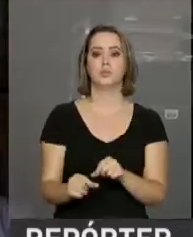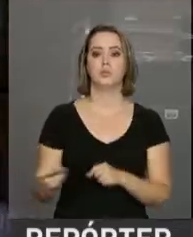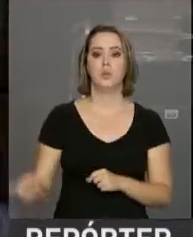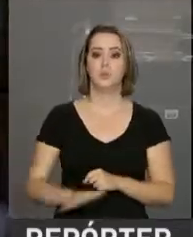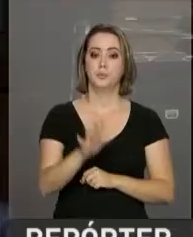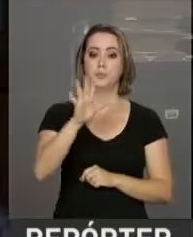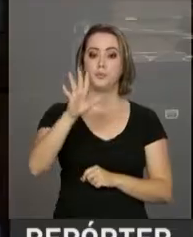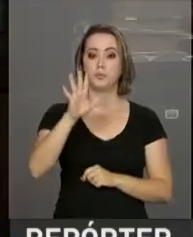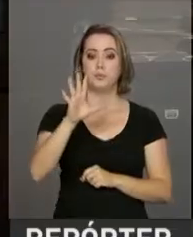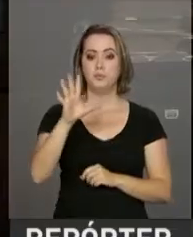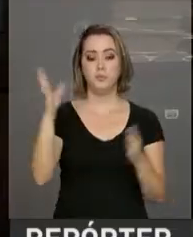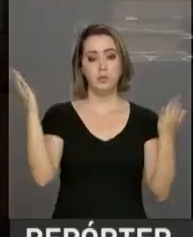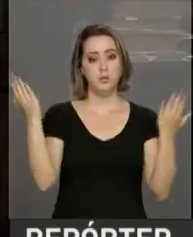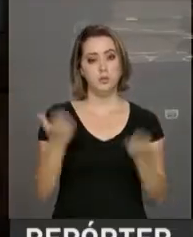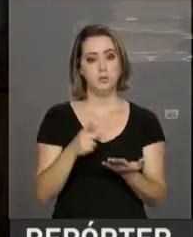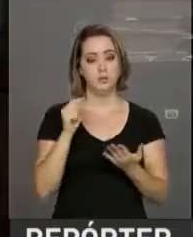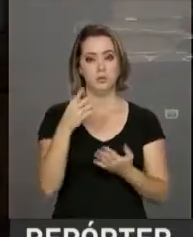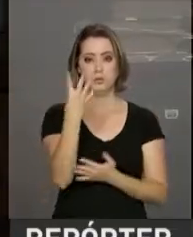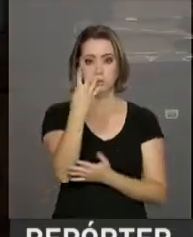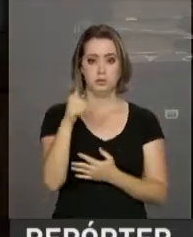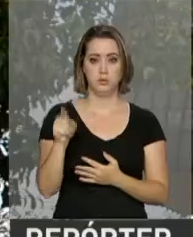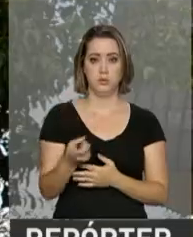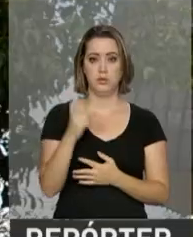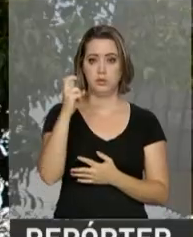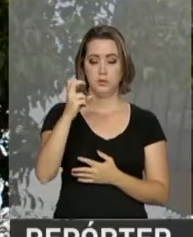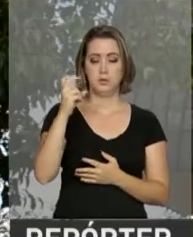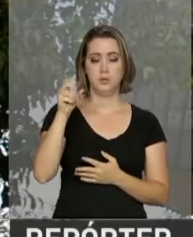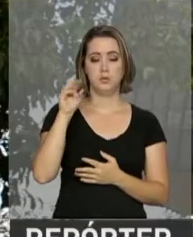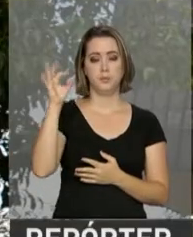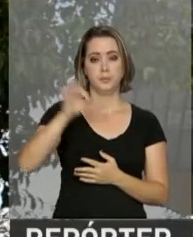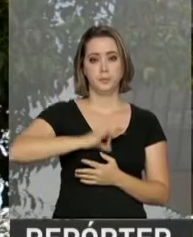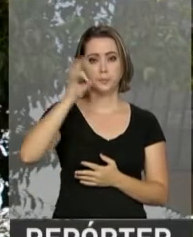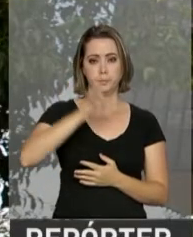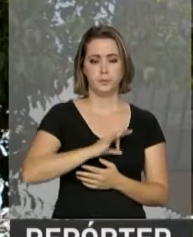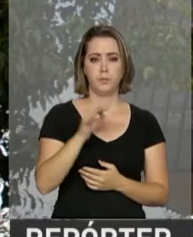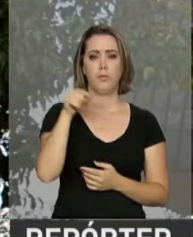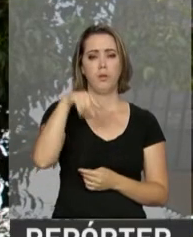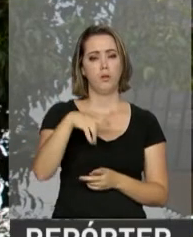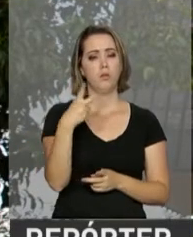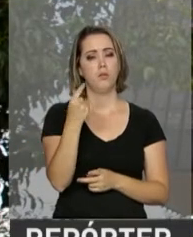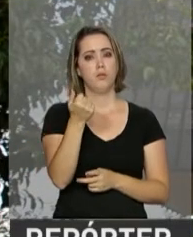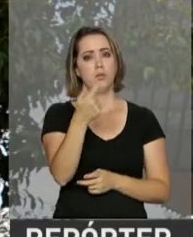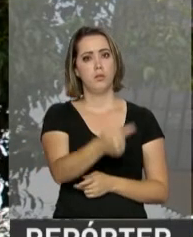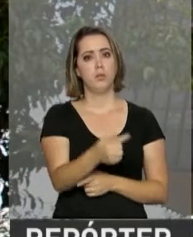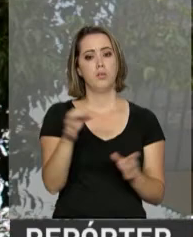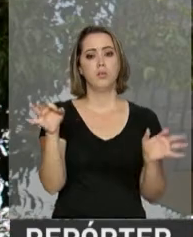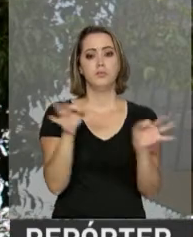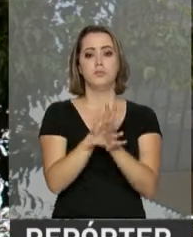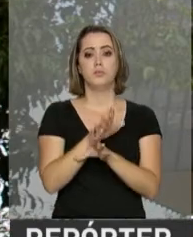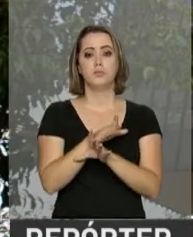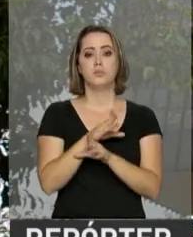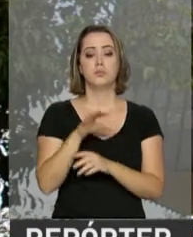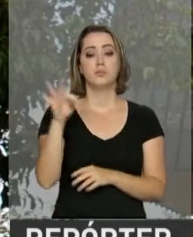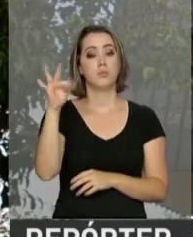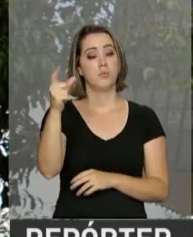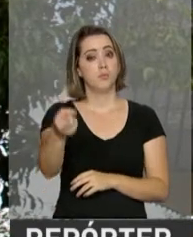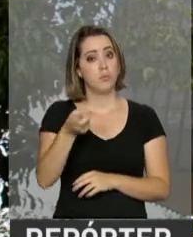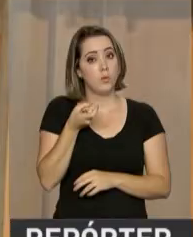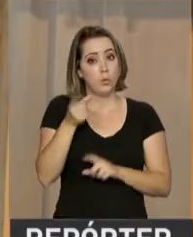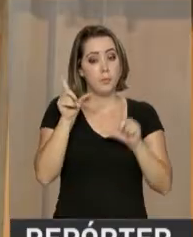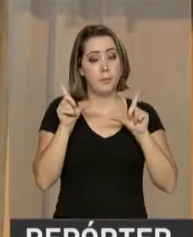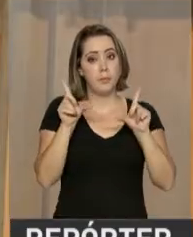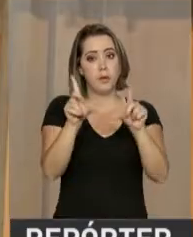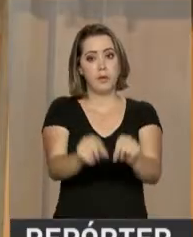caminhando para o centro da meta de 4 6 por cento as previsões são de que em 2017 termine com a taxa básica de juros ainda